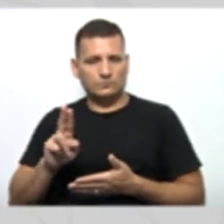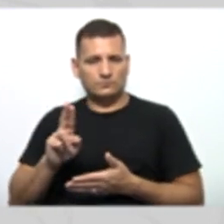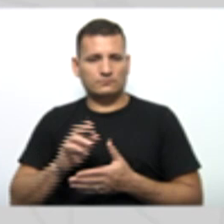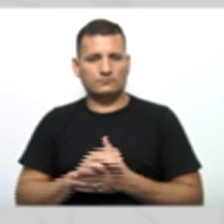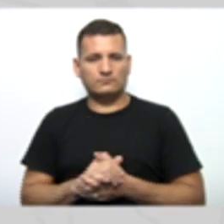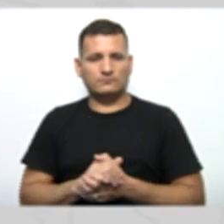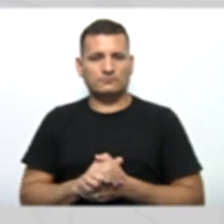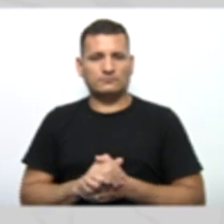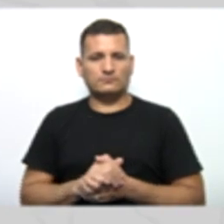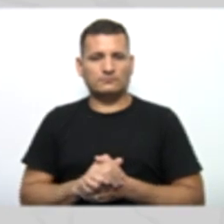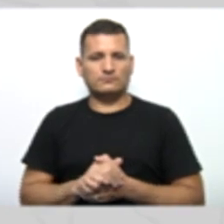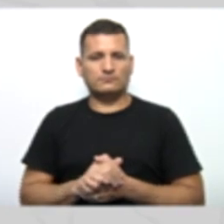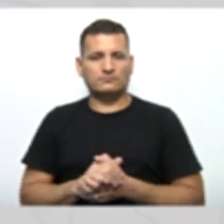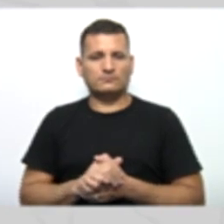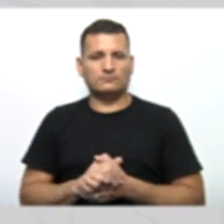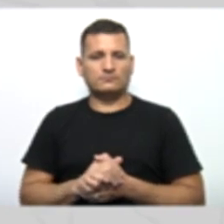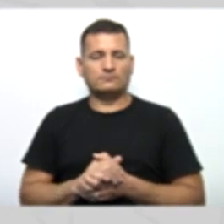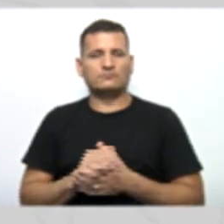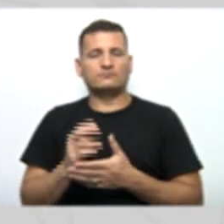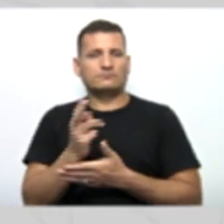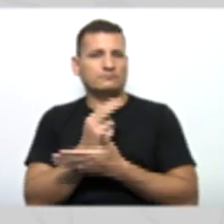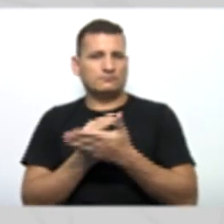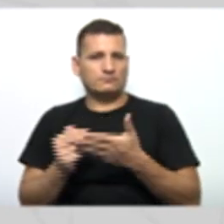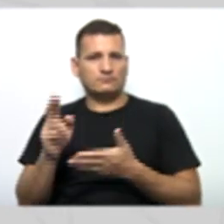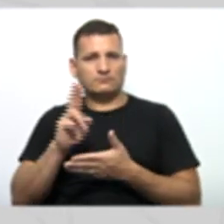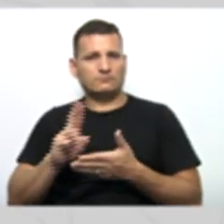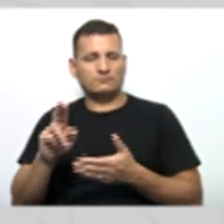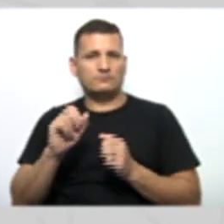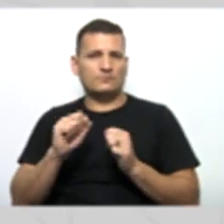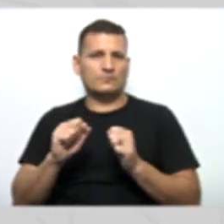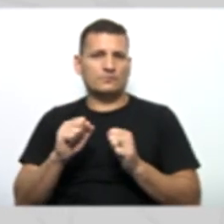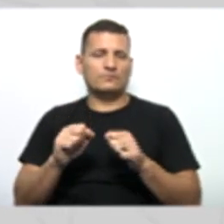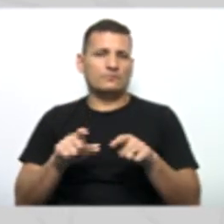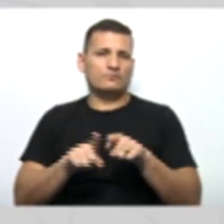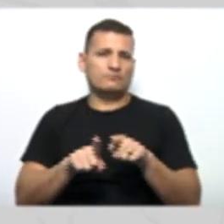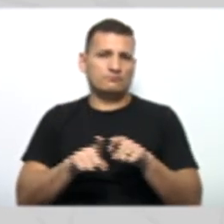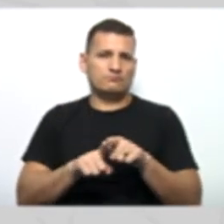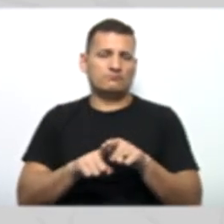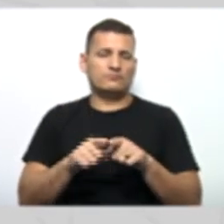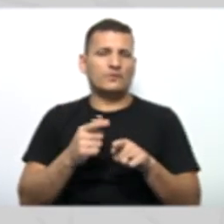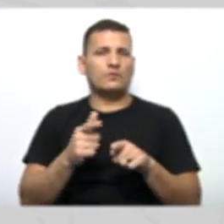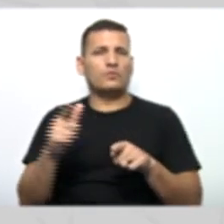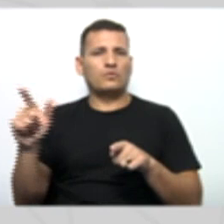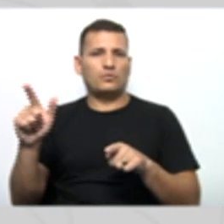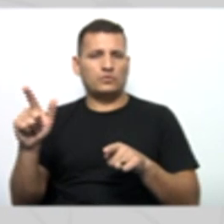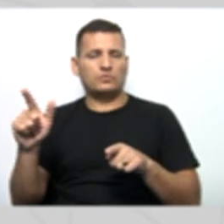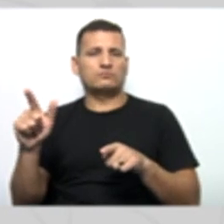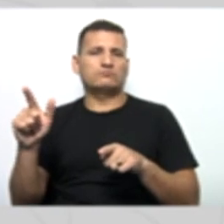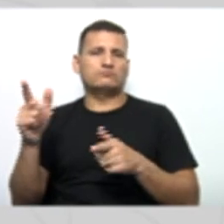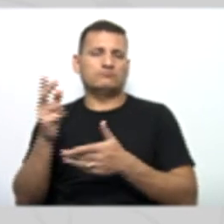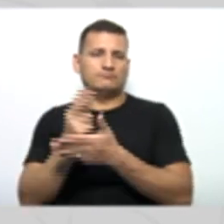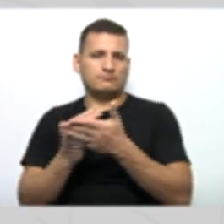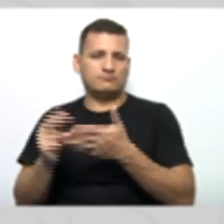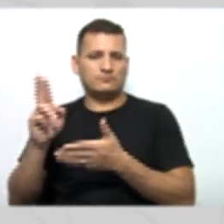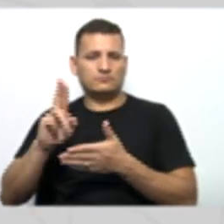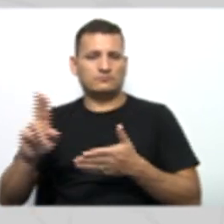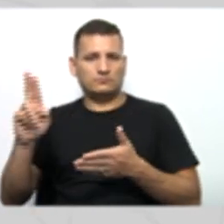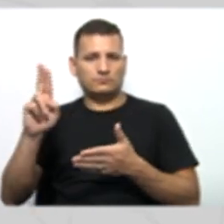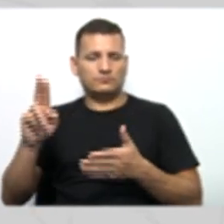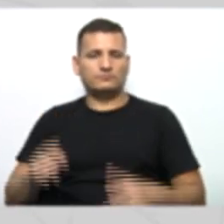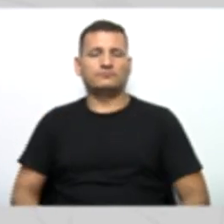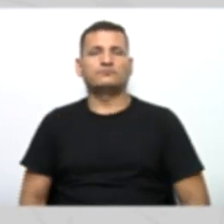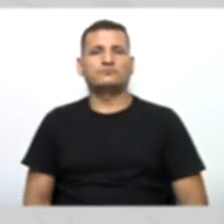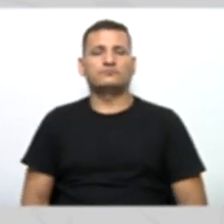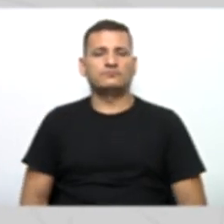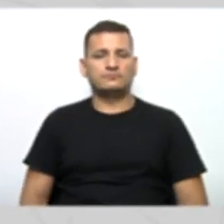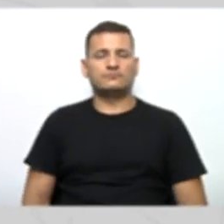de uso podem se relacionar também com outros casos de uso. Vejam bem aqui, ó. Por